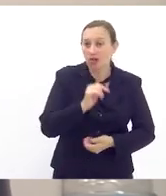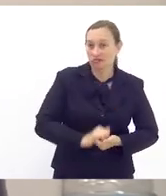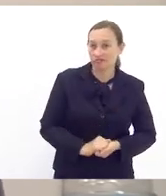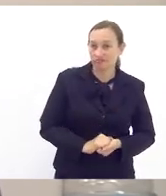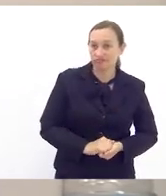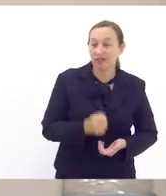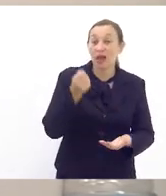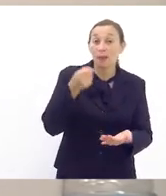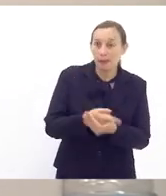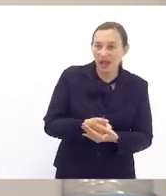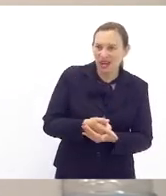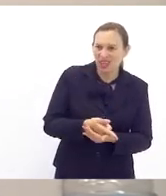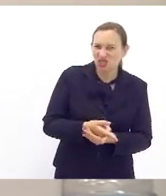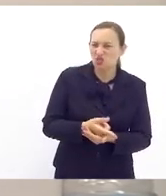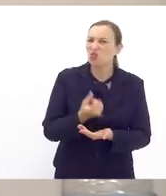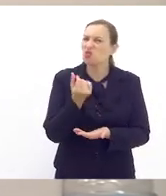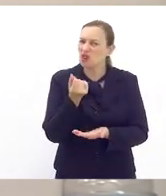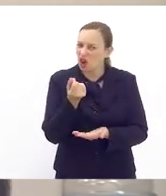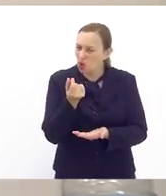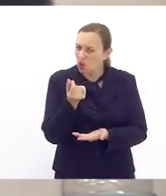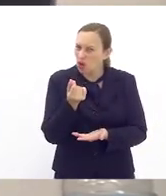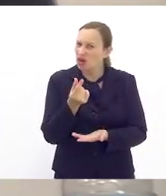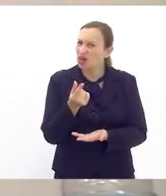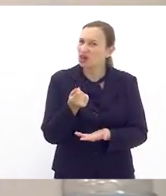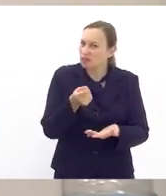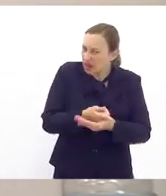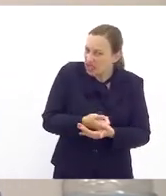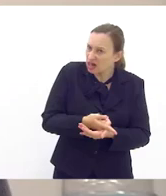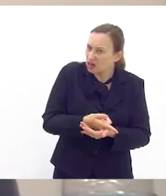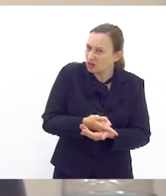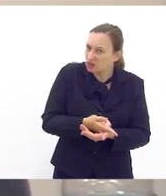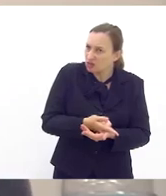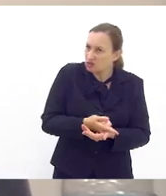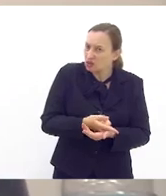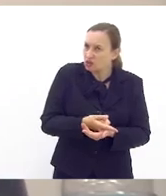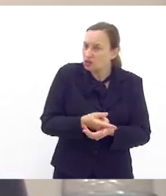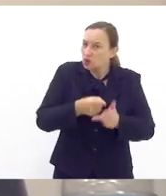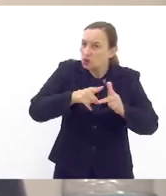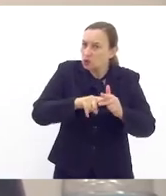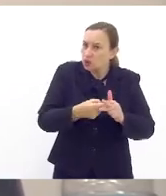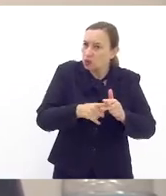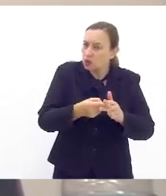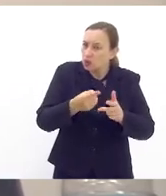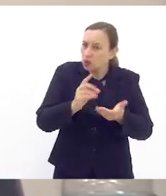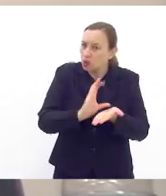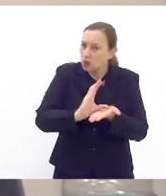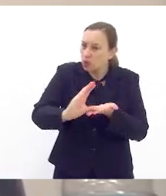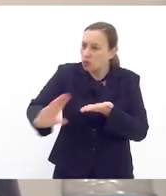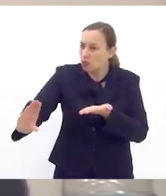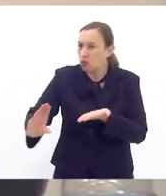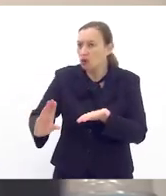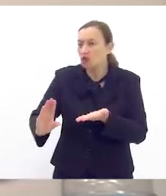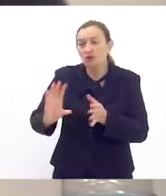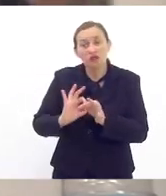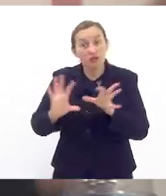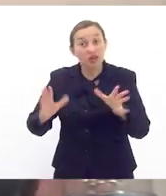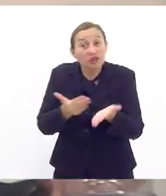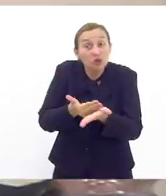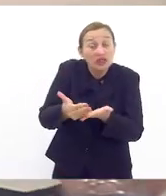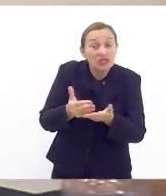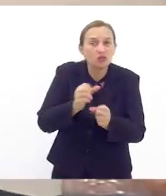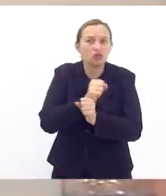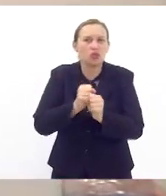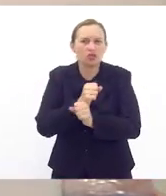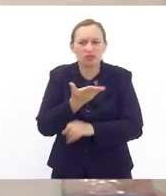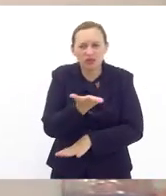pagando a tarifa que a gente paga com reajuste que foi liberado no início do ano para vocês numa concessão que deveria